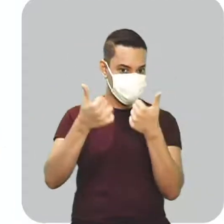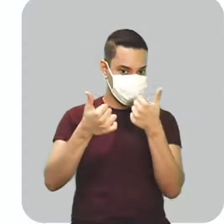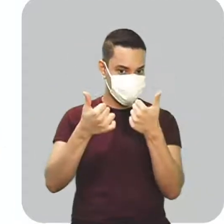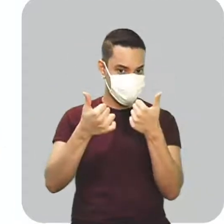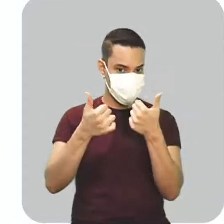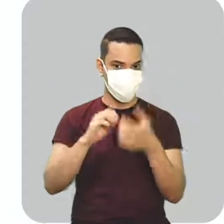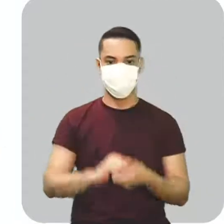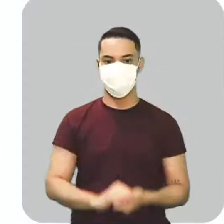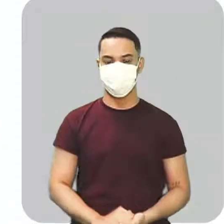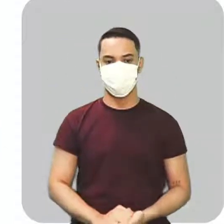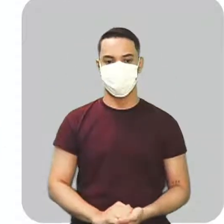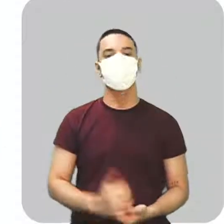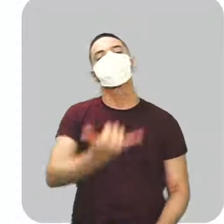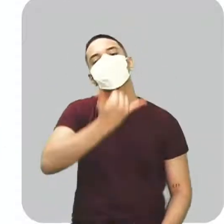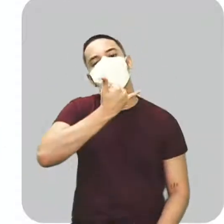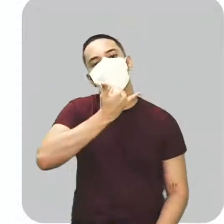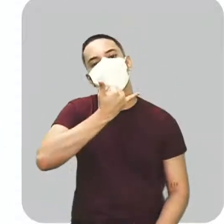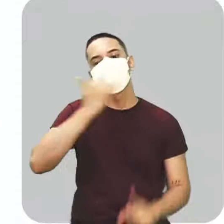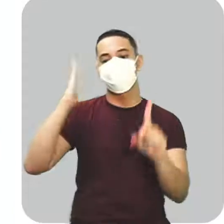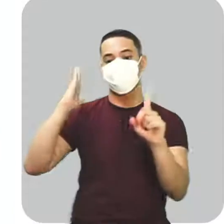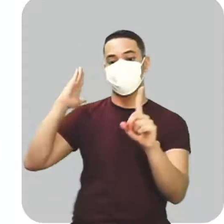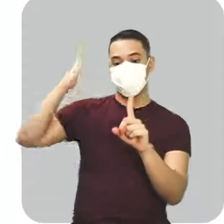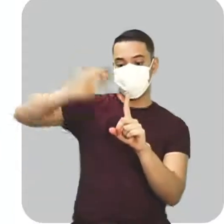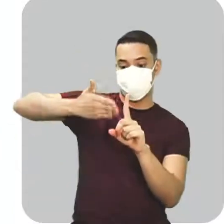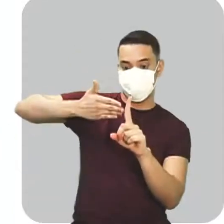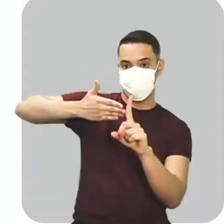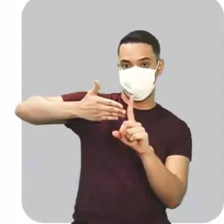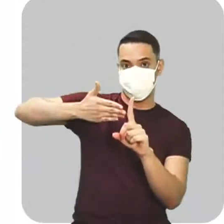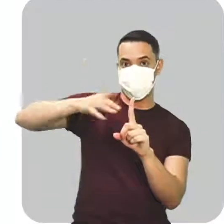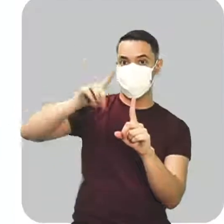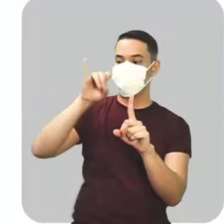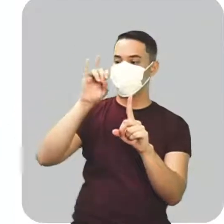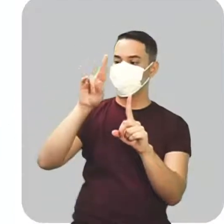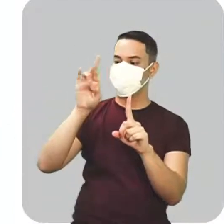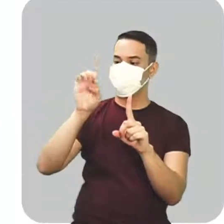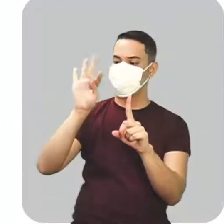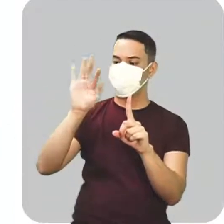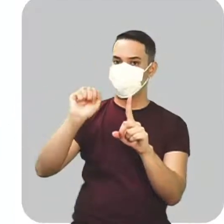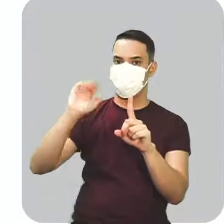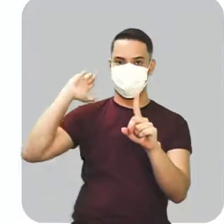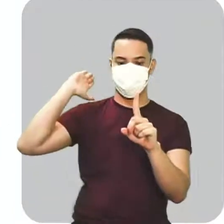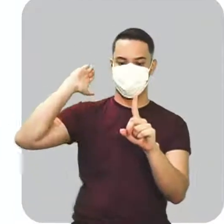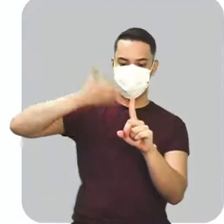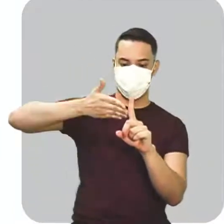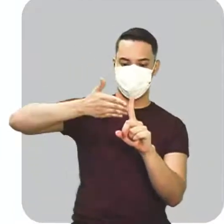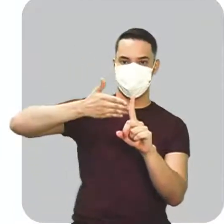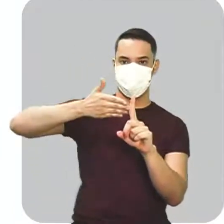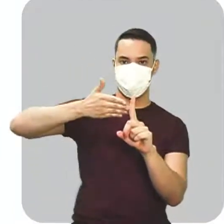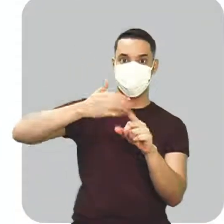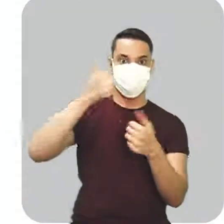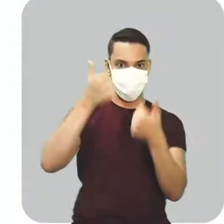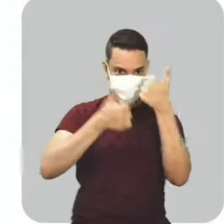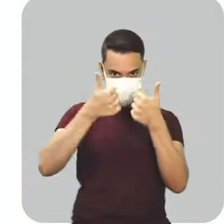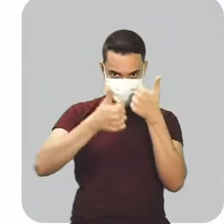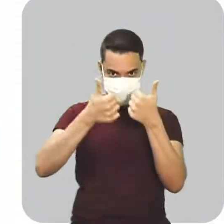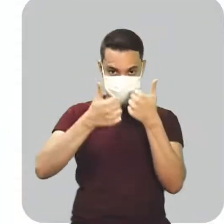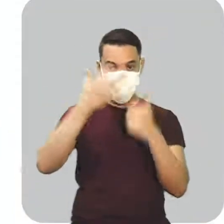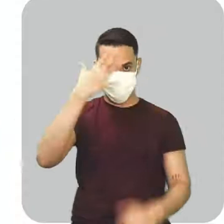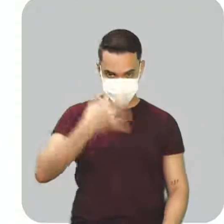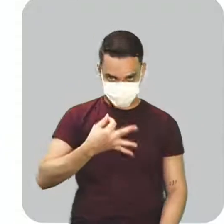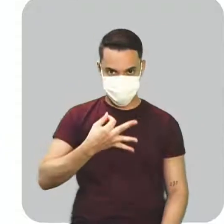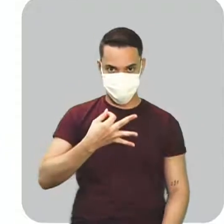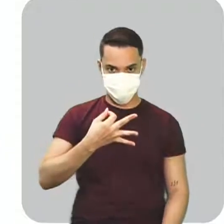Ou direta. Só retificando aqui, tá bom? Beleza? Entendeu essa